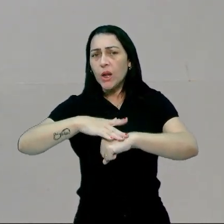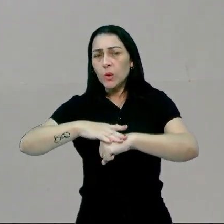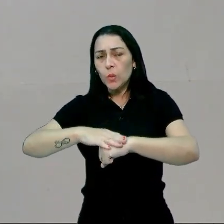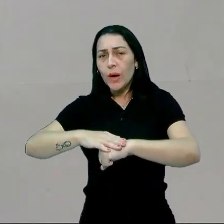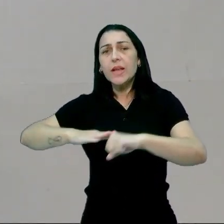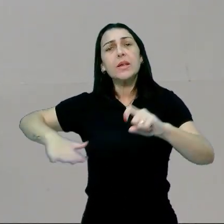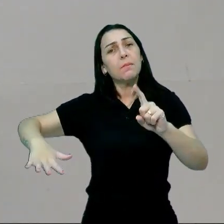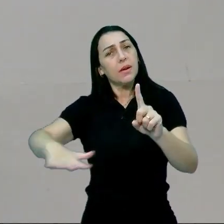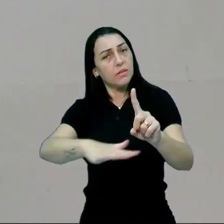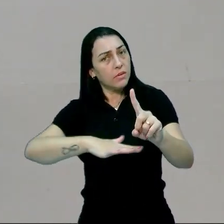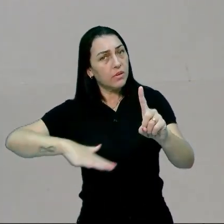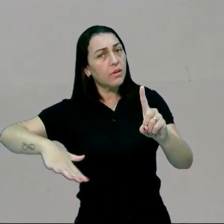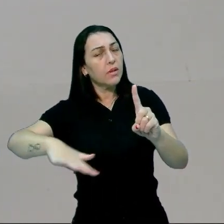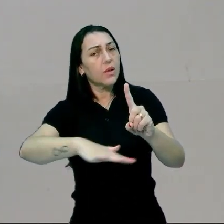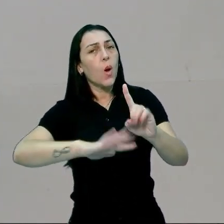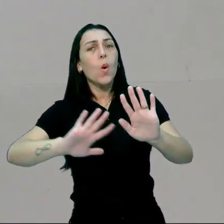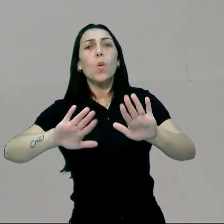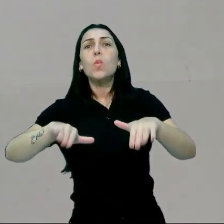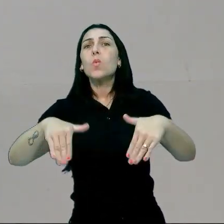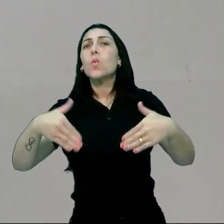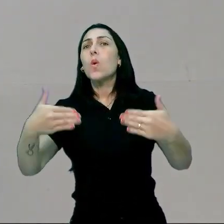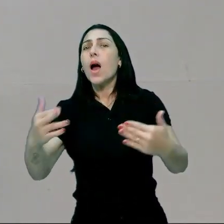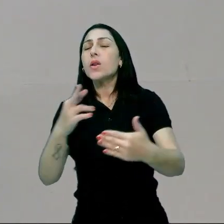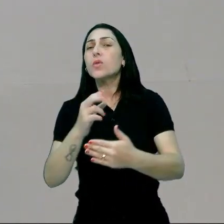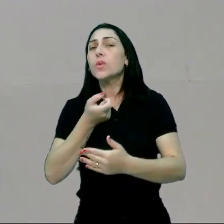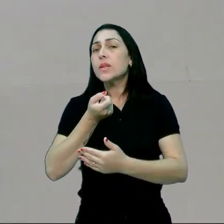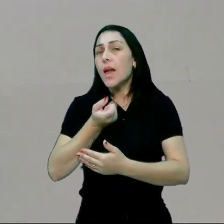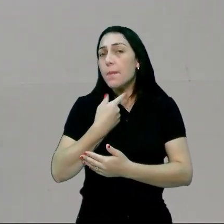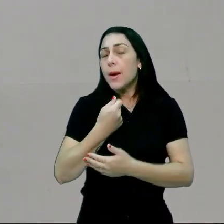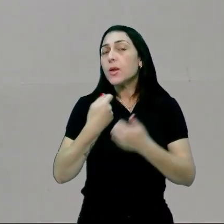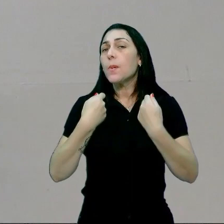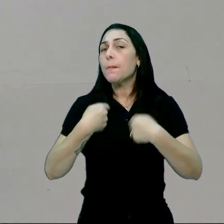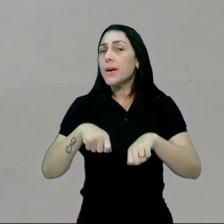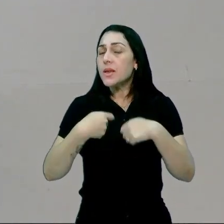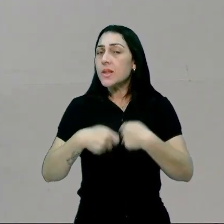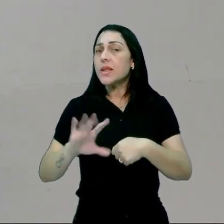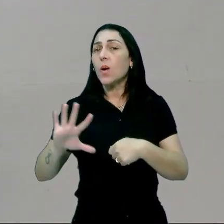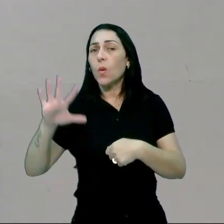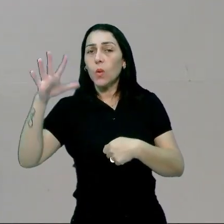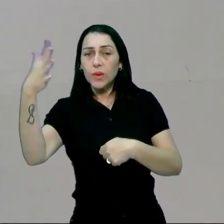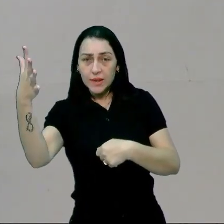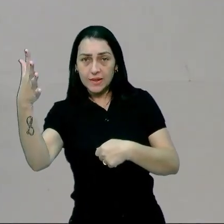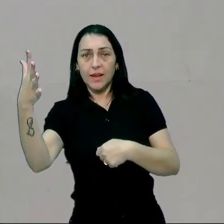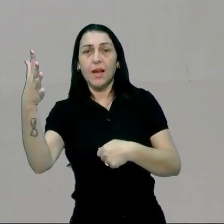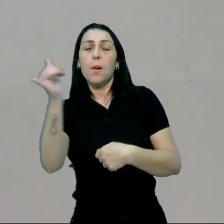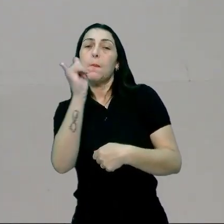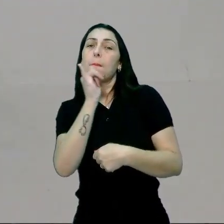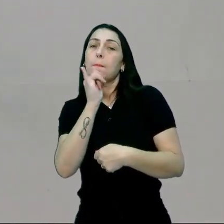para a sociedade, quais são os remédios que precisam ser aplicados